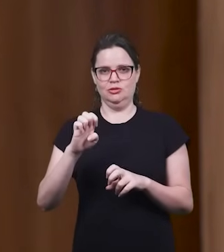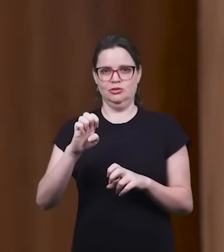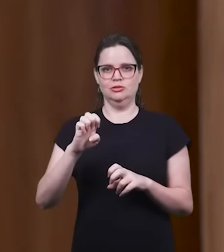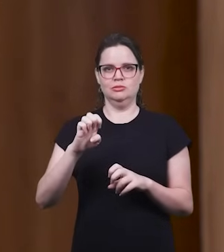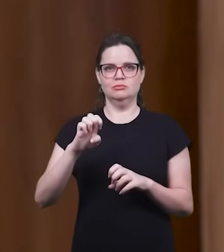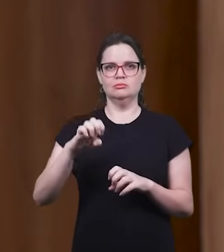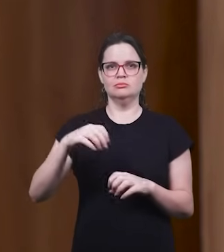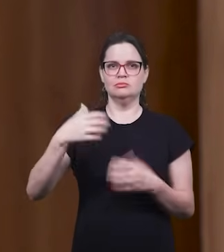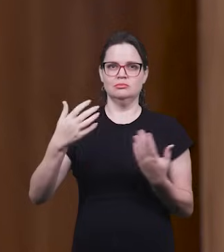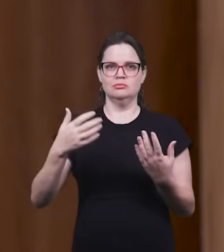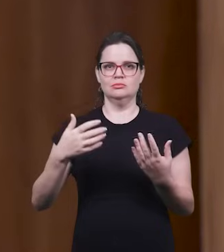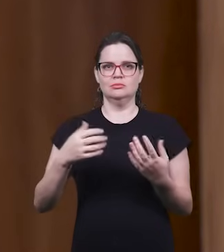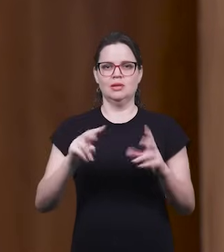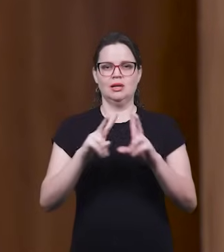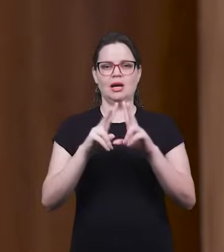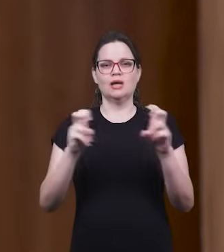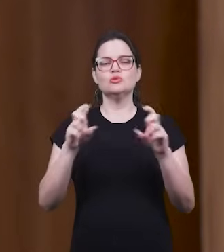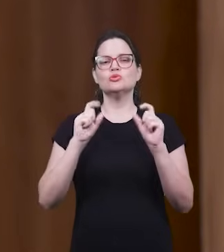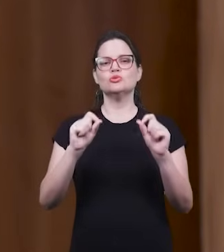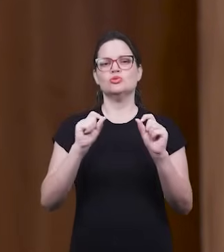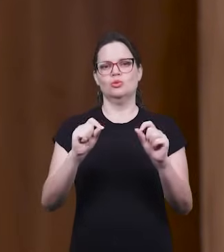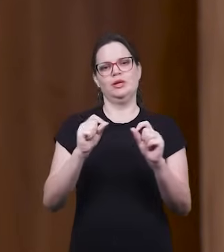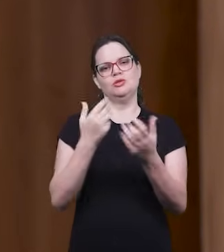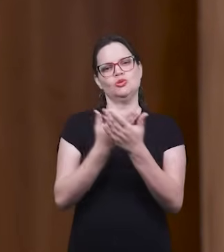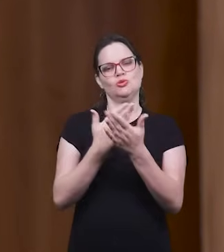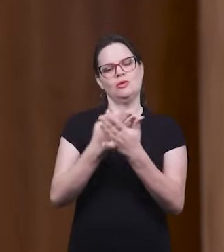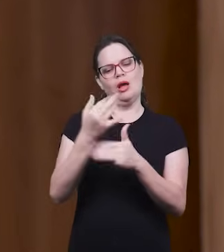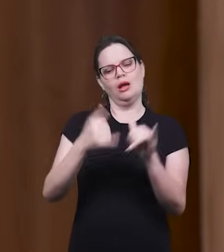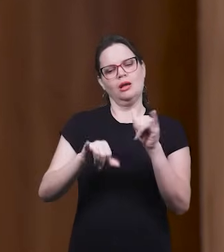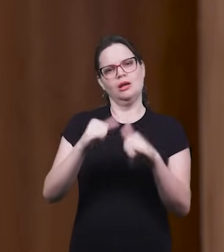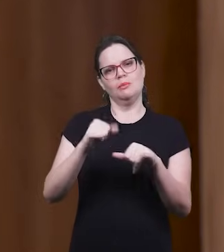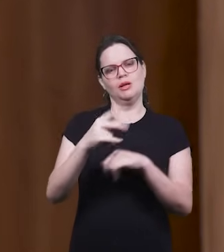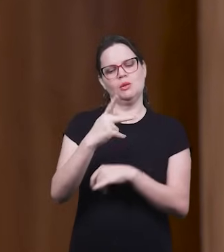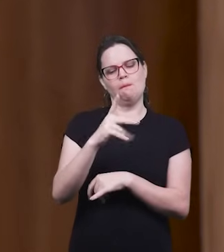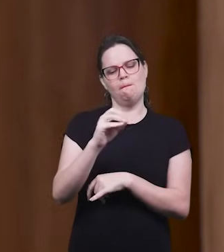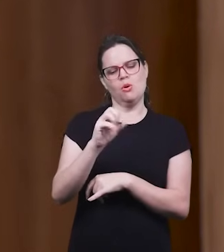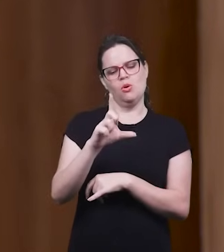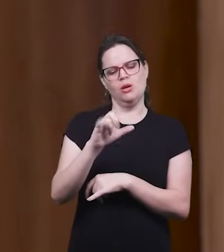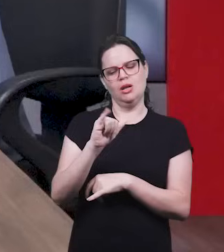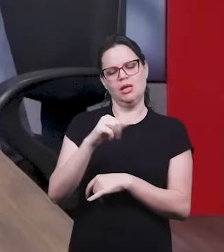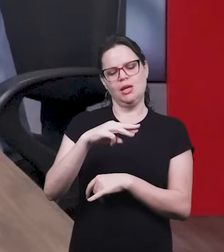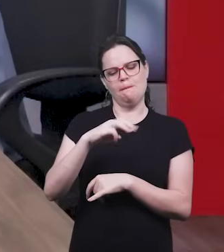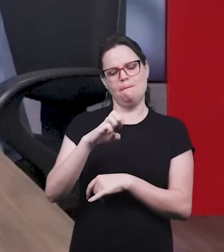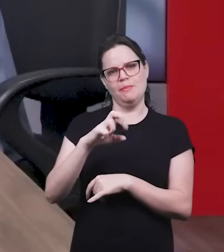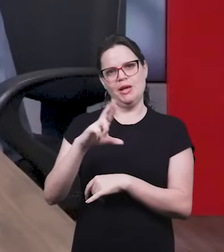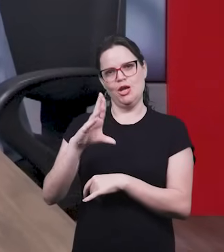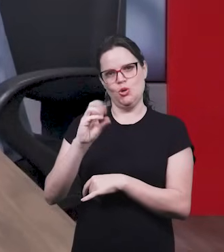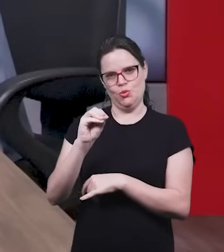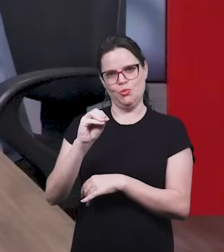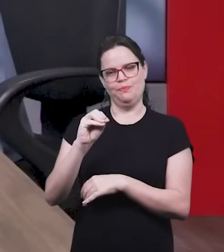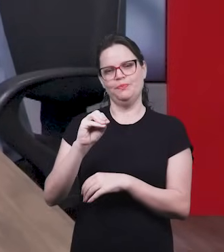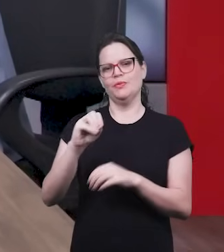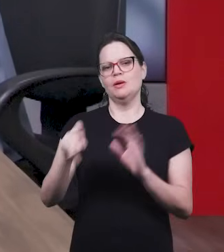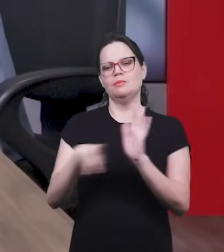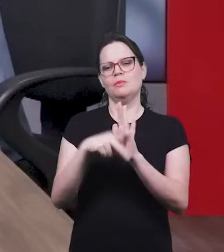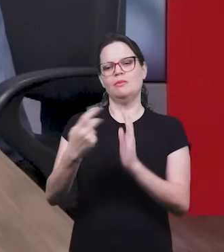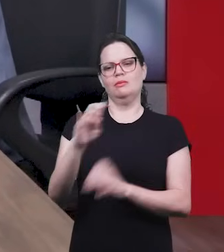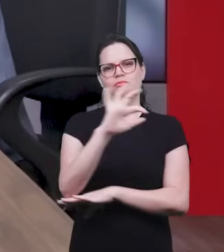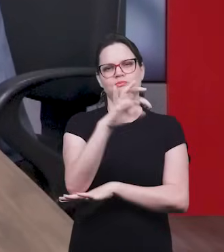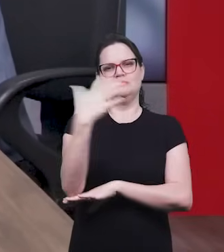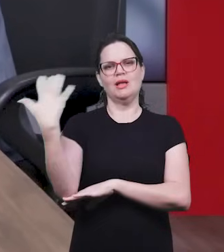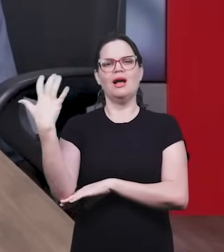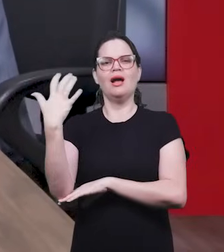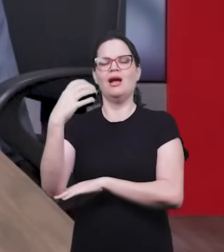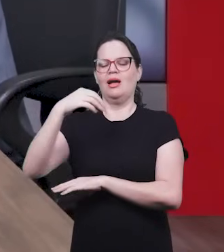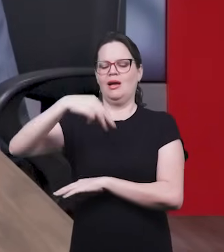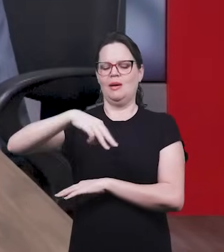trabalhar sobre o polímero da mamona. Esse polímero até que saiu muito nos jornais aí, a